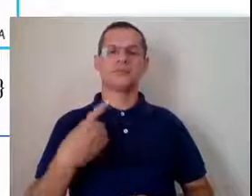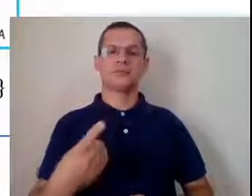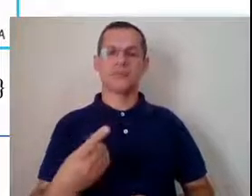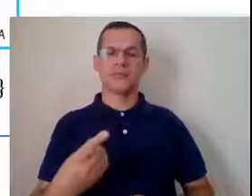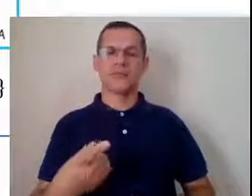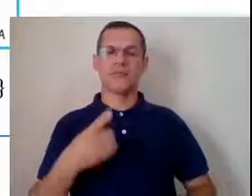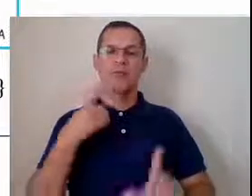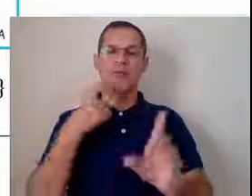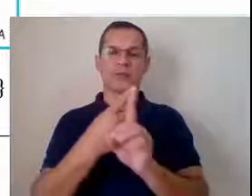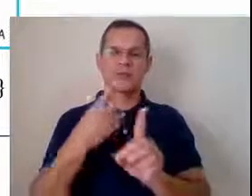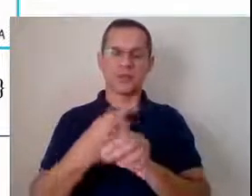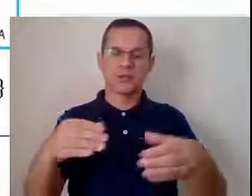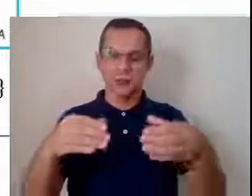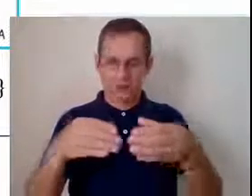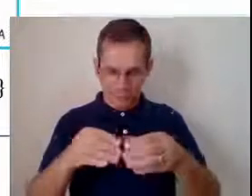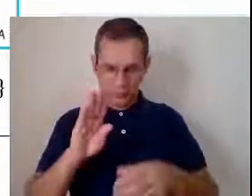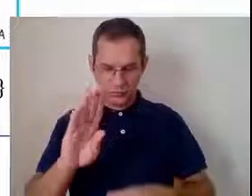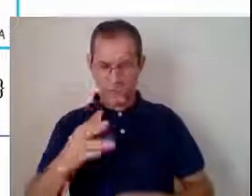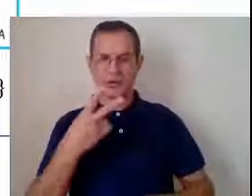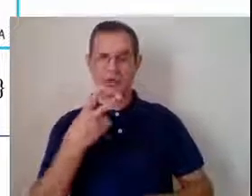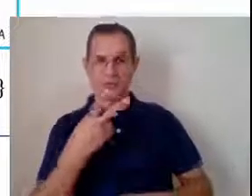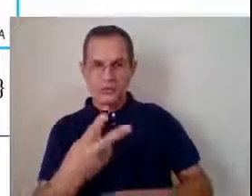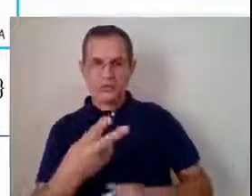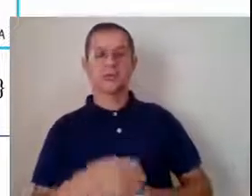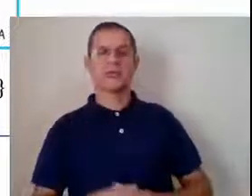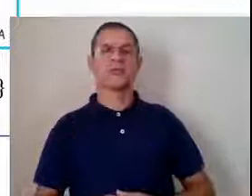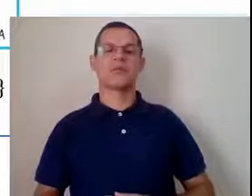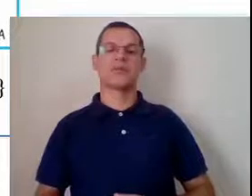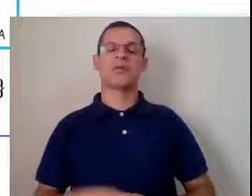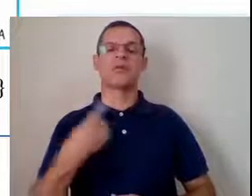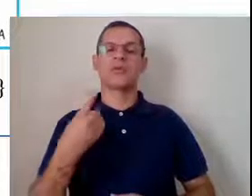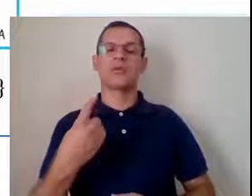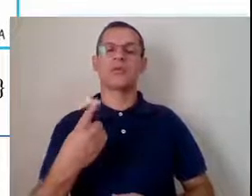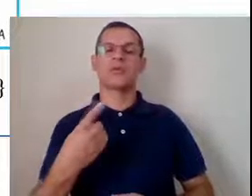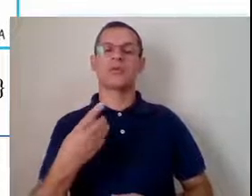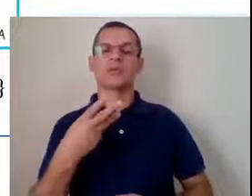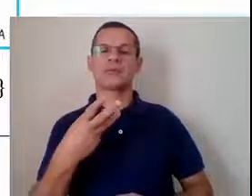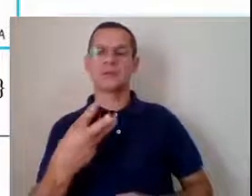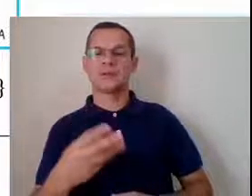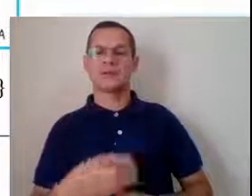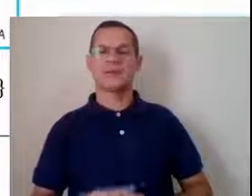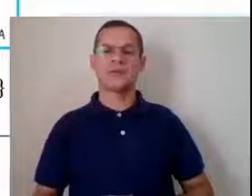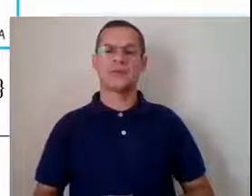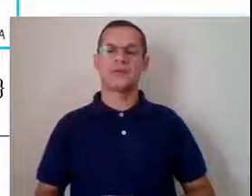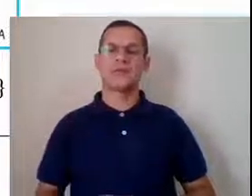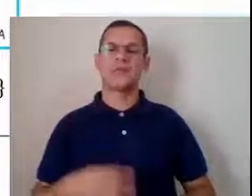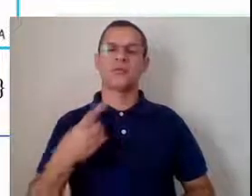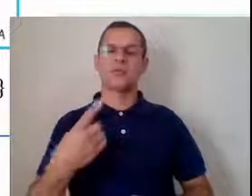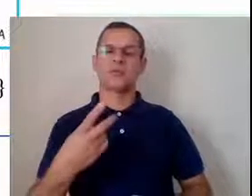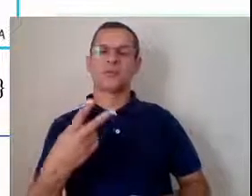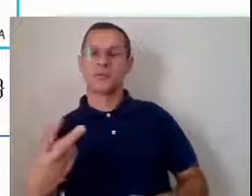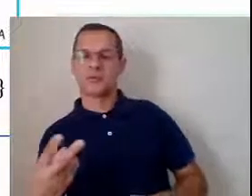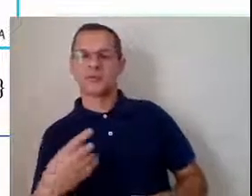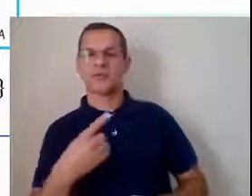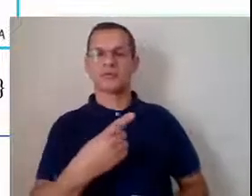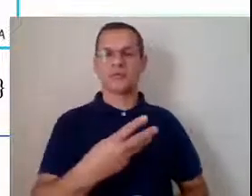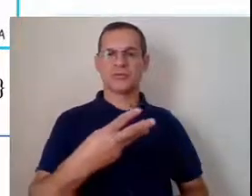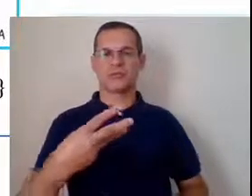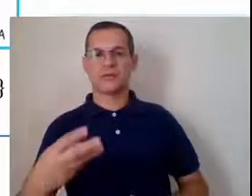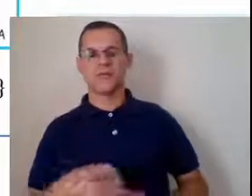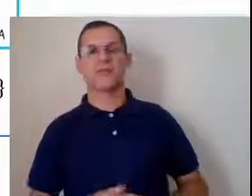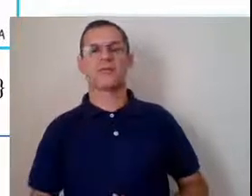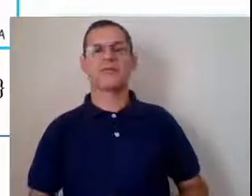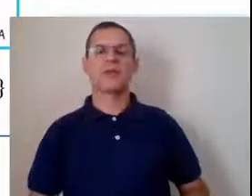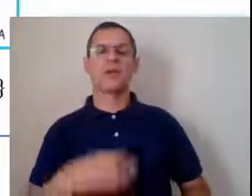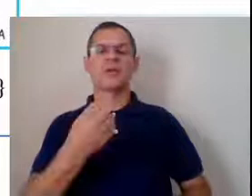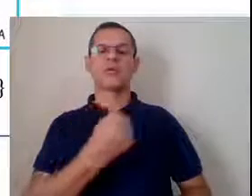se encontrar no conjunto B com 2 e 1 e 3. Então, 1 e 2, 1 e 3.